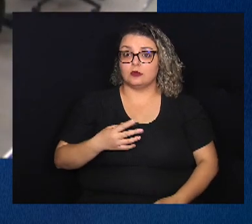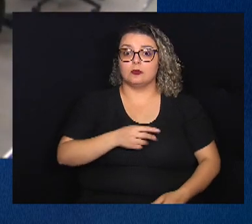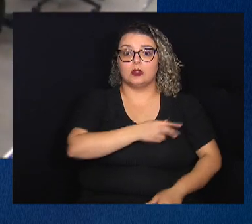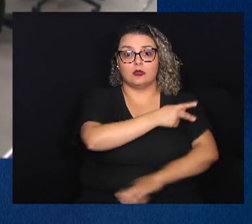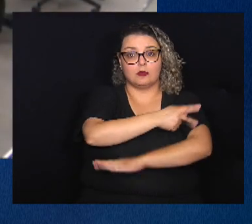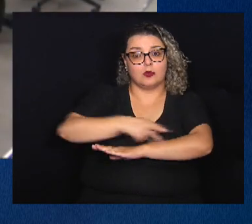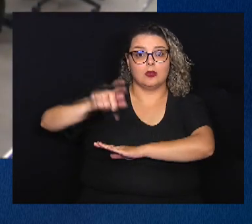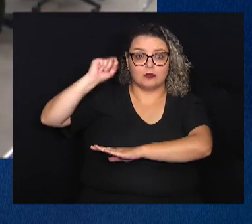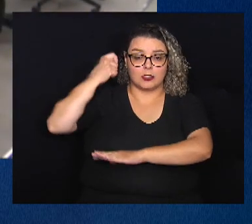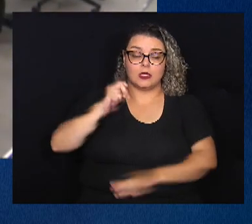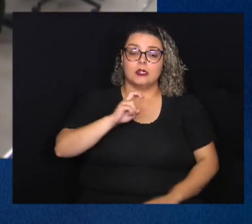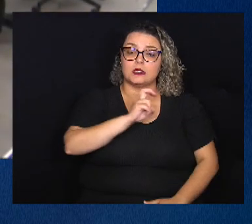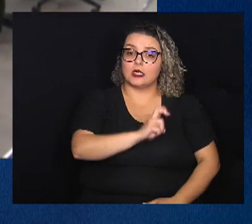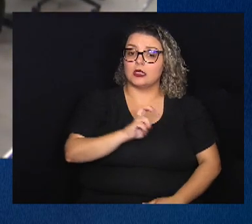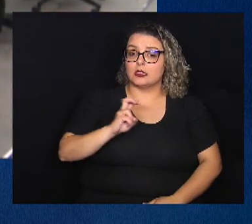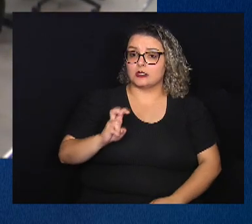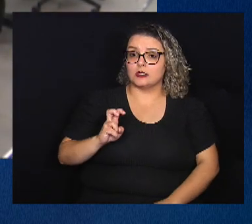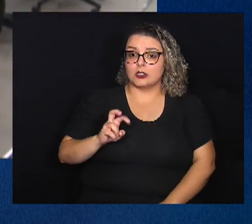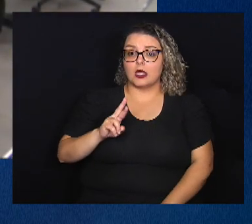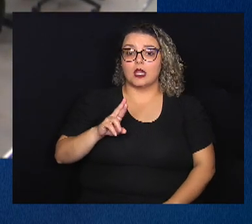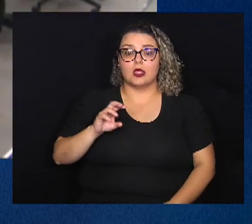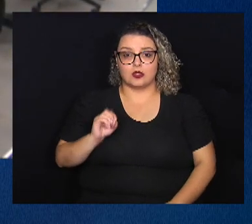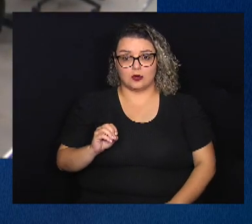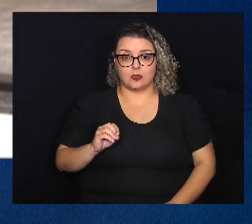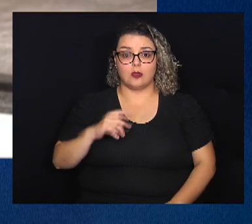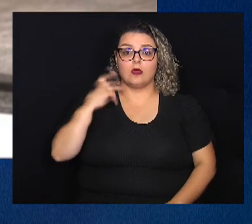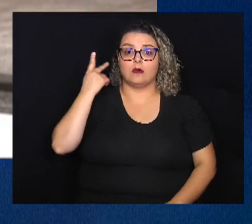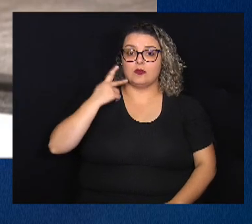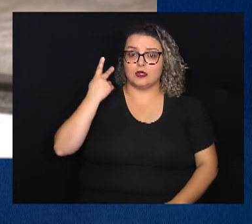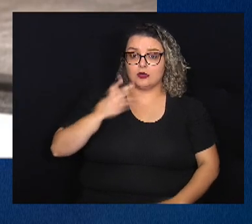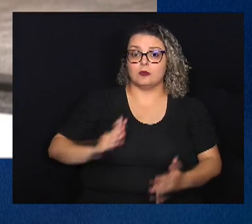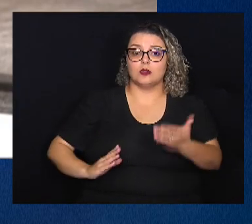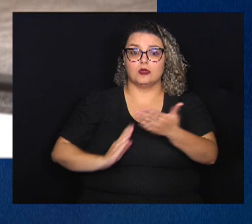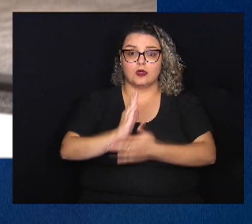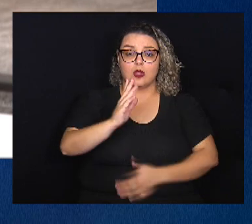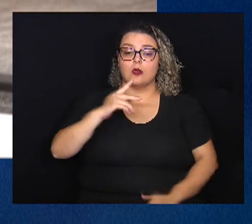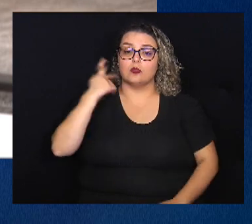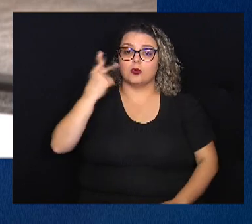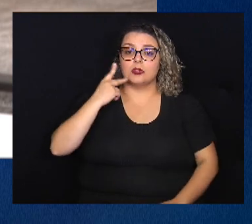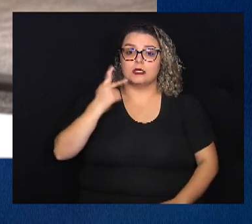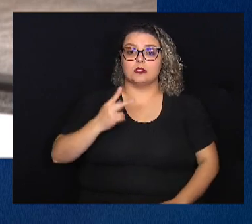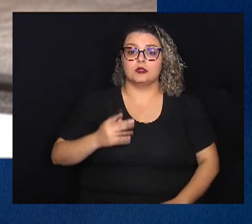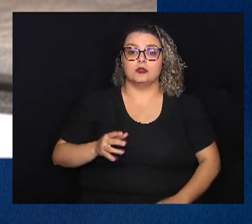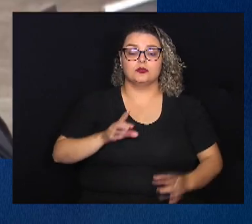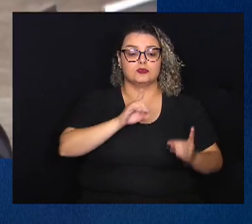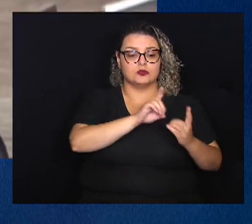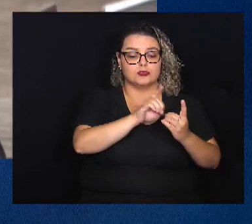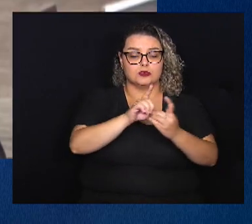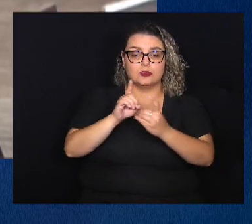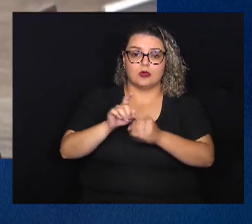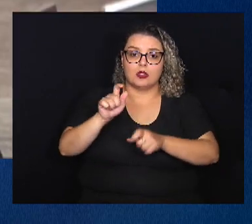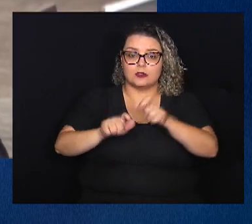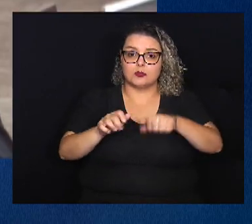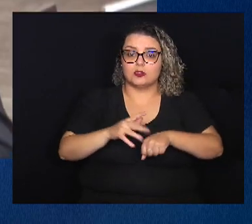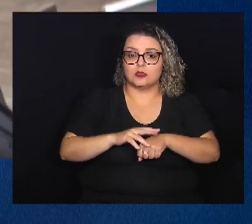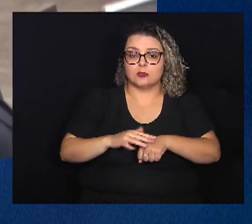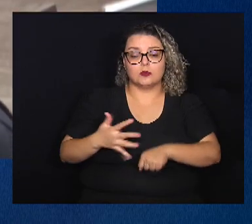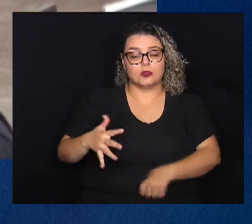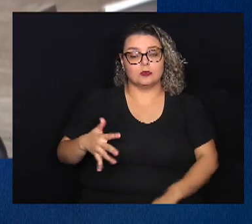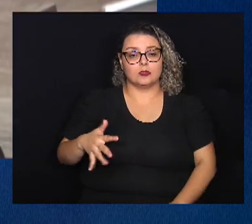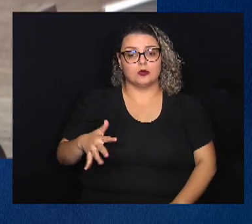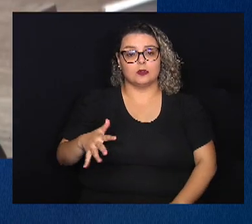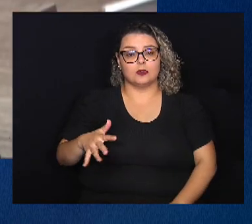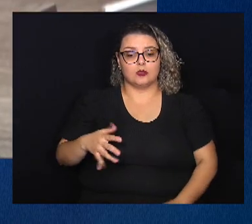Na 55ª reunião ordinária, vereadores aprovam a política de atenção à pessoa com Parkinson e o fornecimento